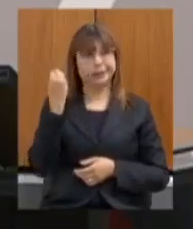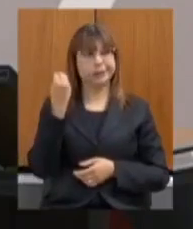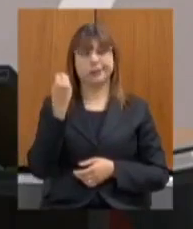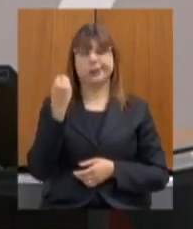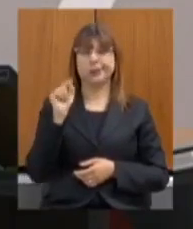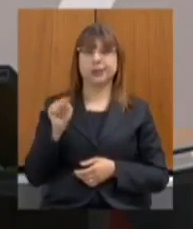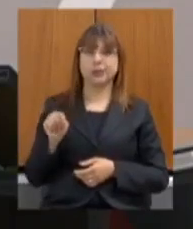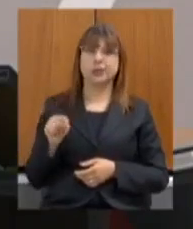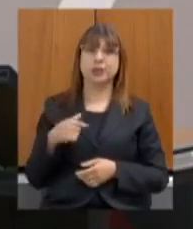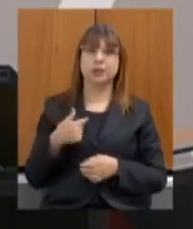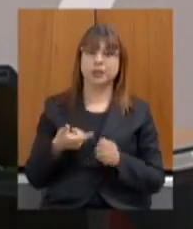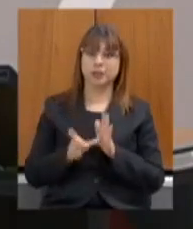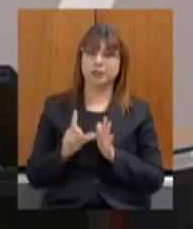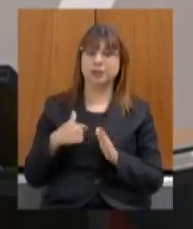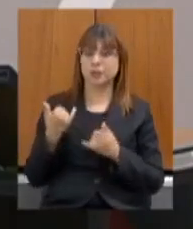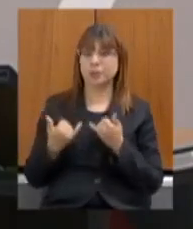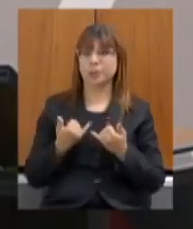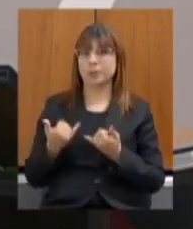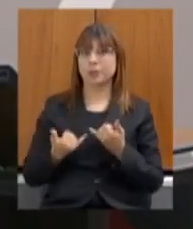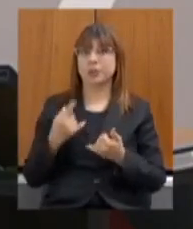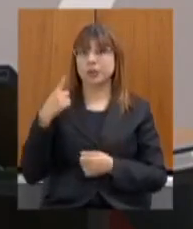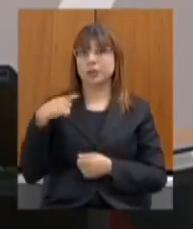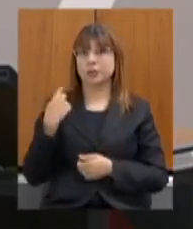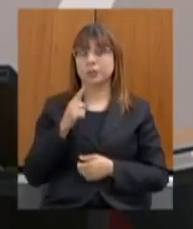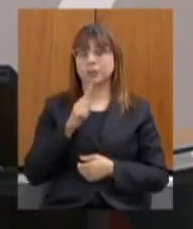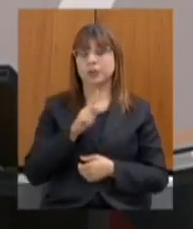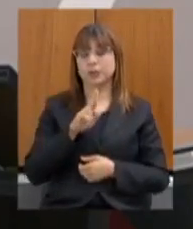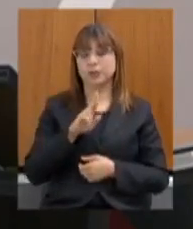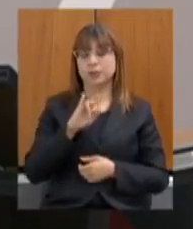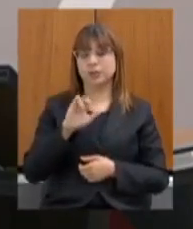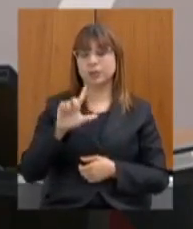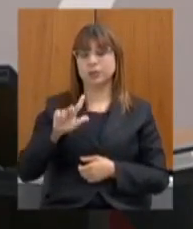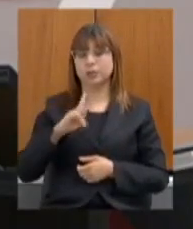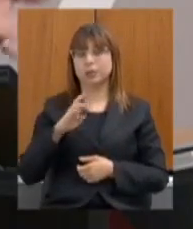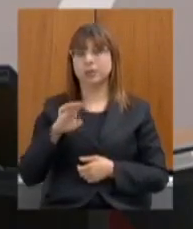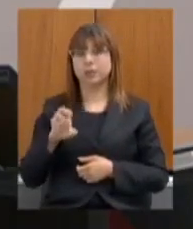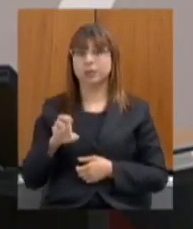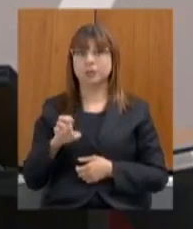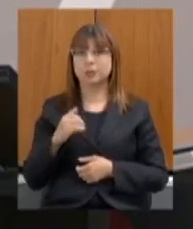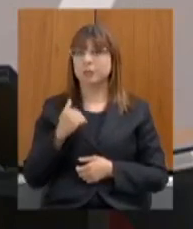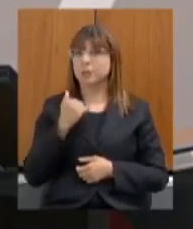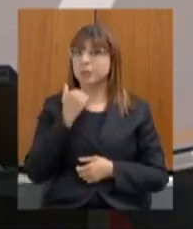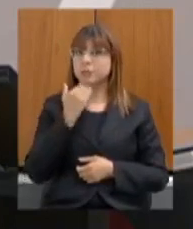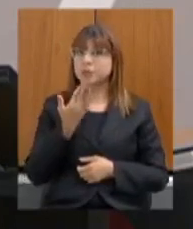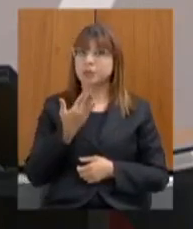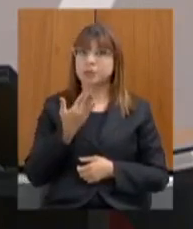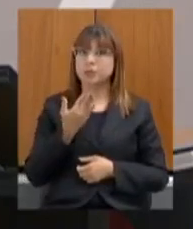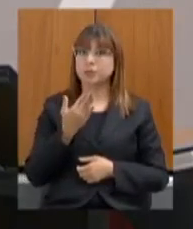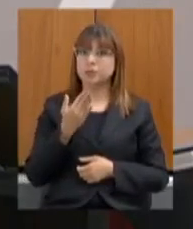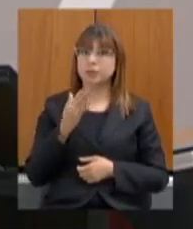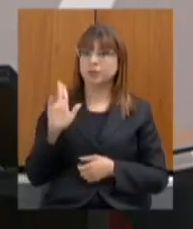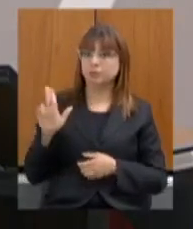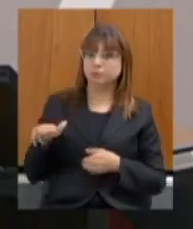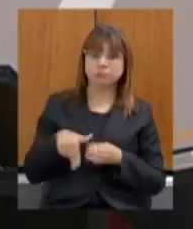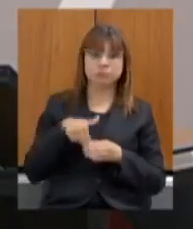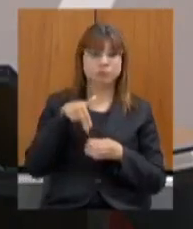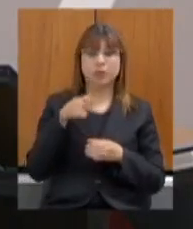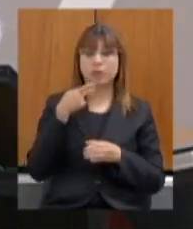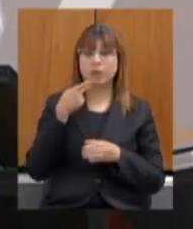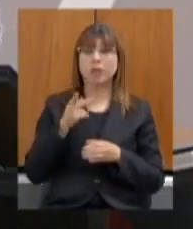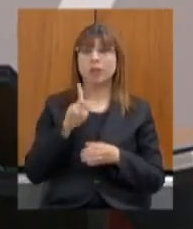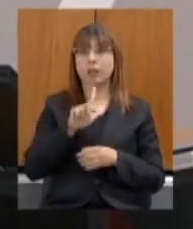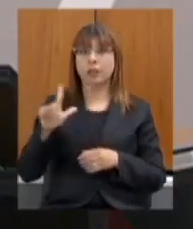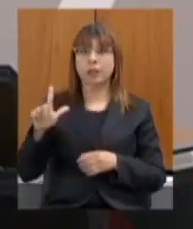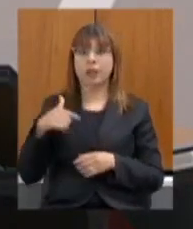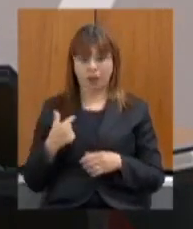eu estava até brincando ainda há pouco aqui com o deputado Guilherme, que ninguém sobe muito para falar da região leste, mas eu